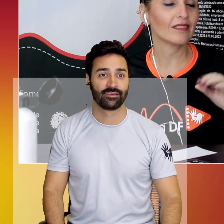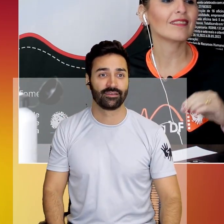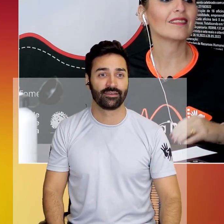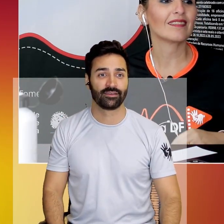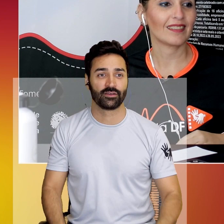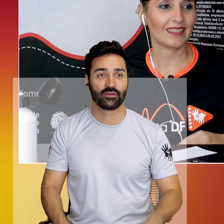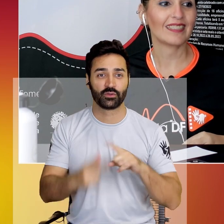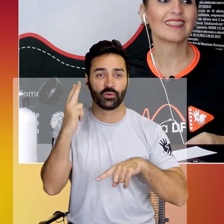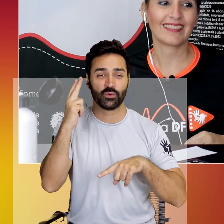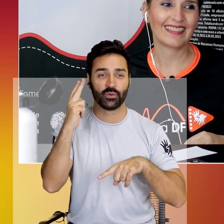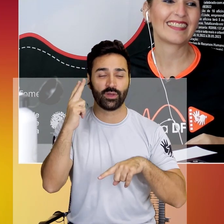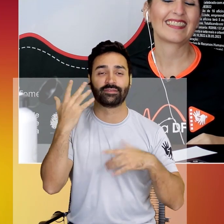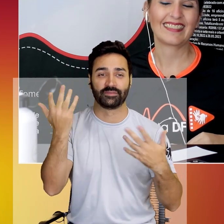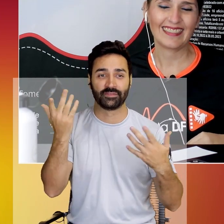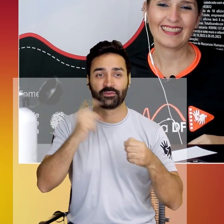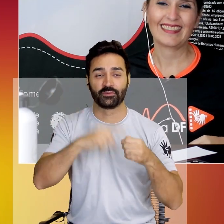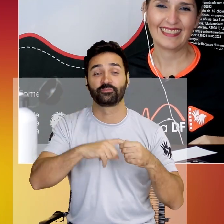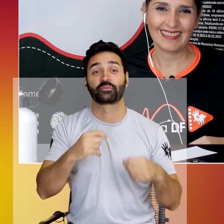com vocês